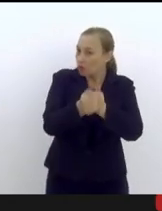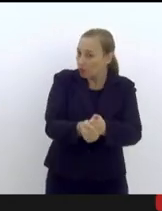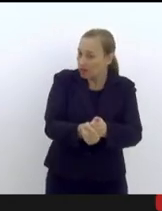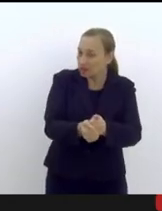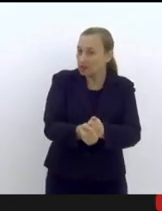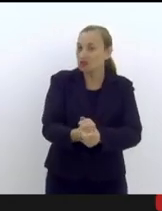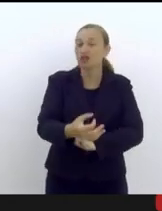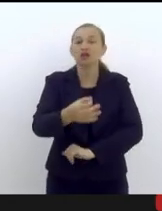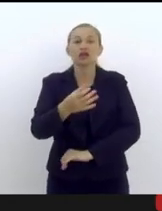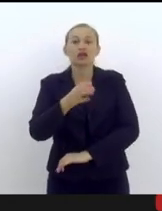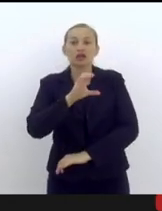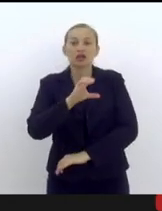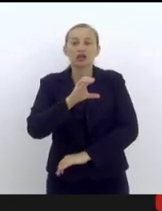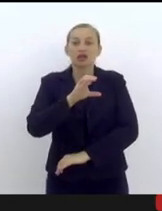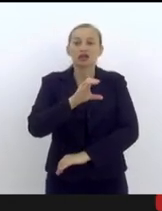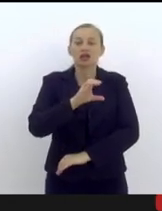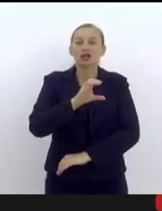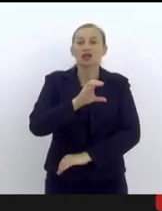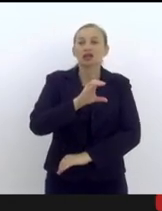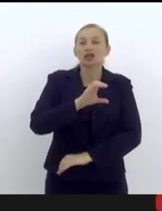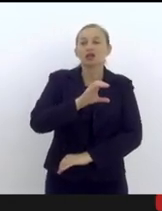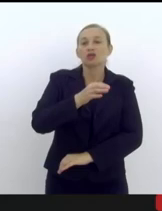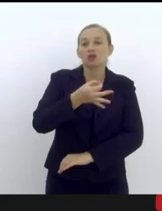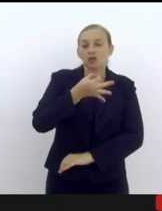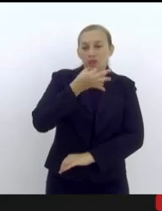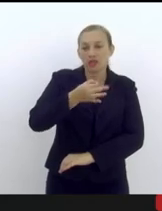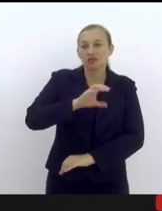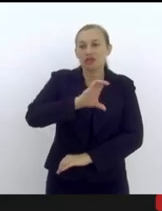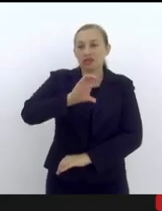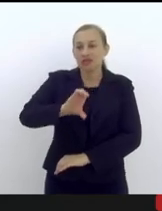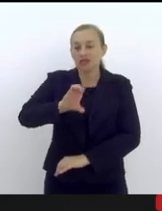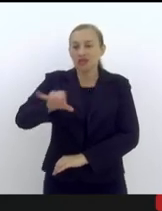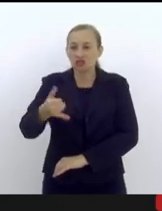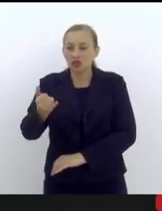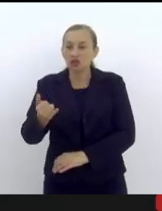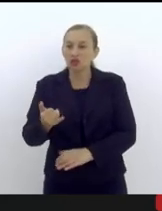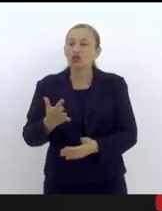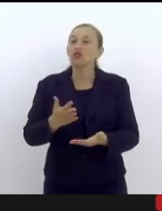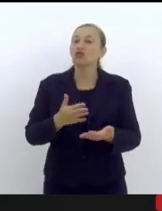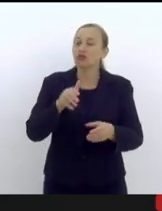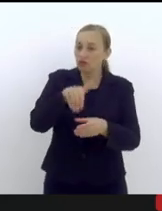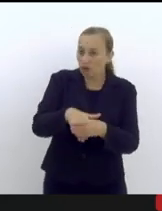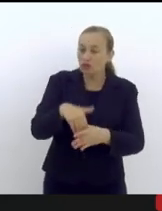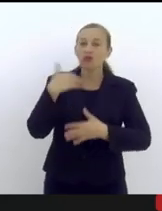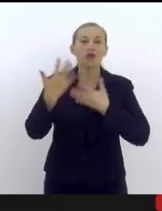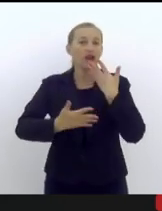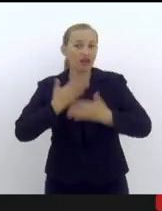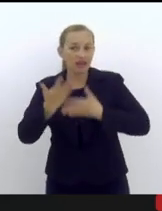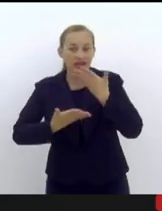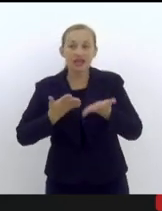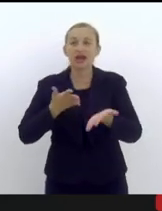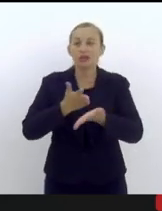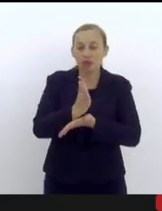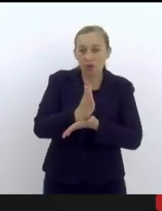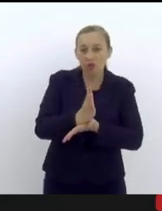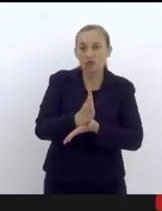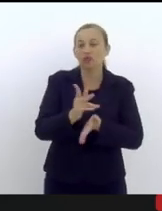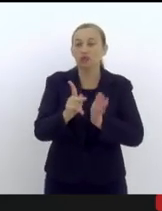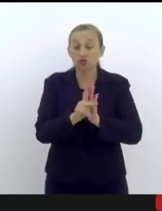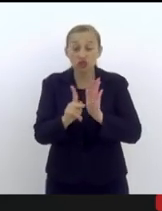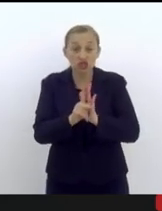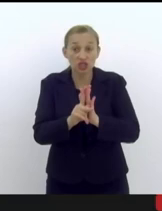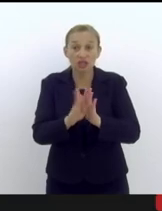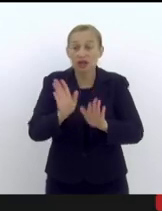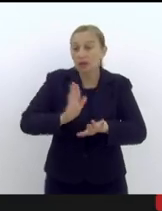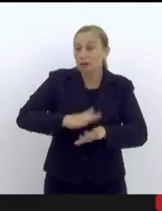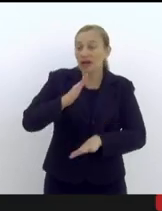o parecer das ccj voto com muita alegria favorviavelmente ao projeto é mais uma medida